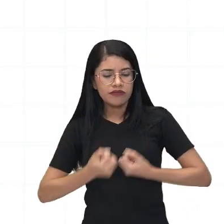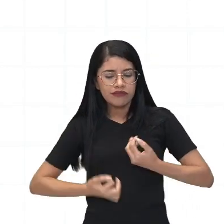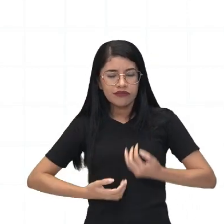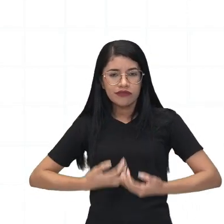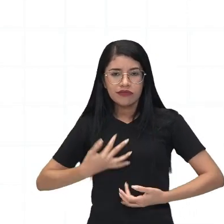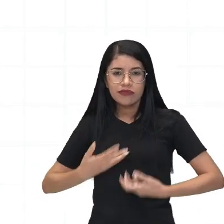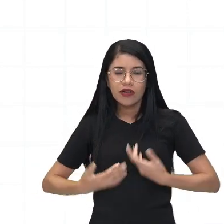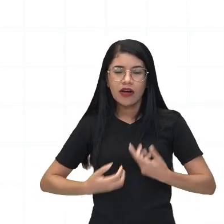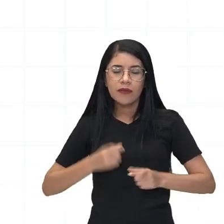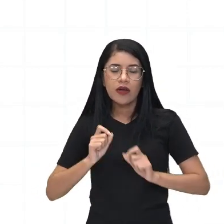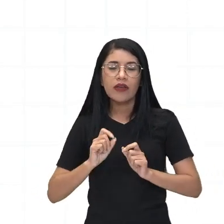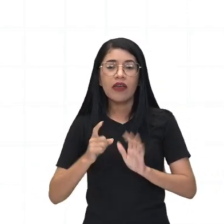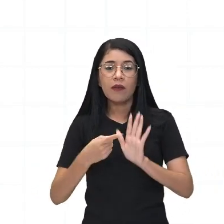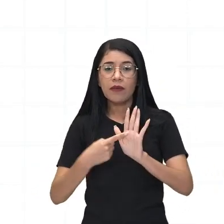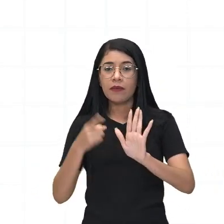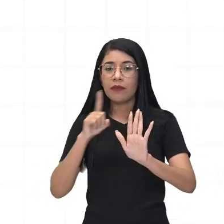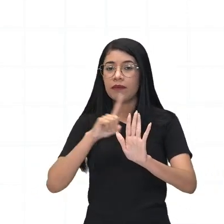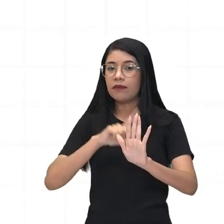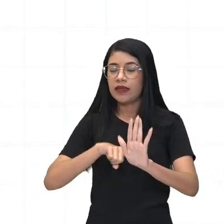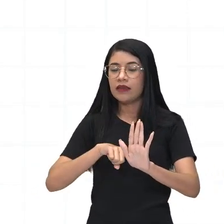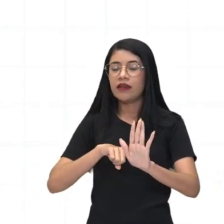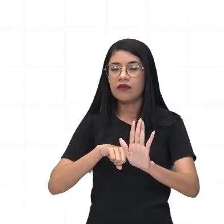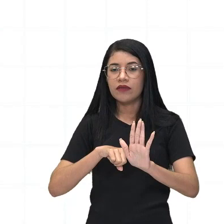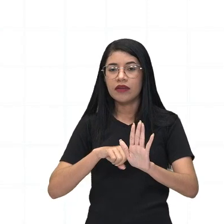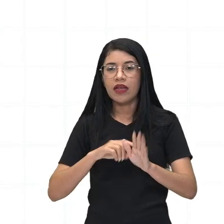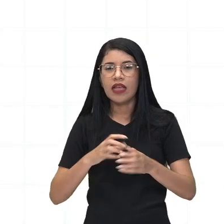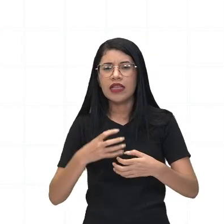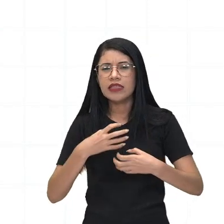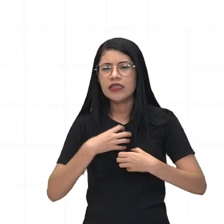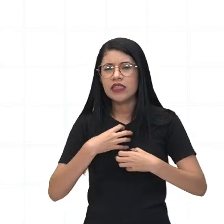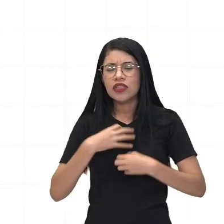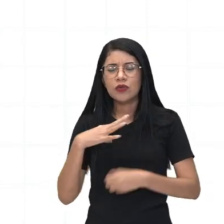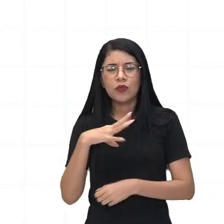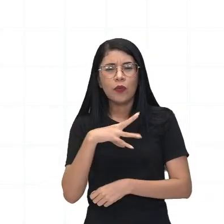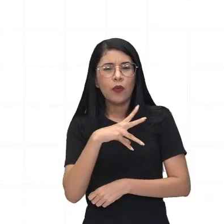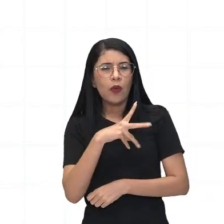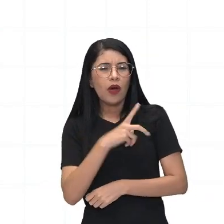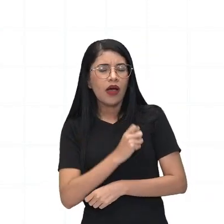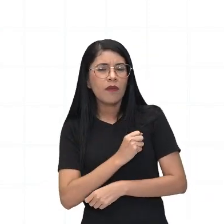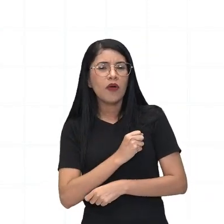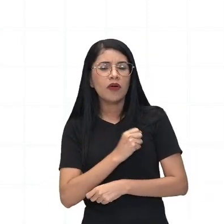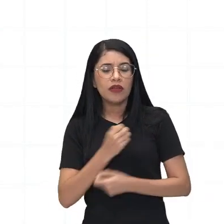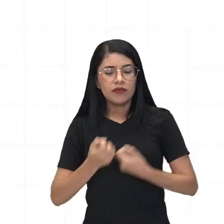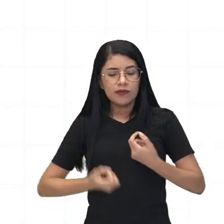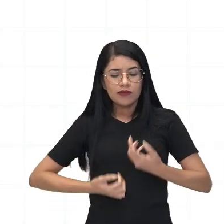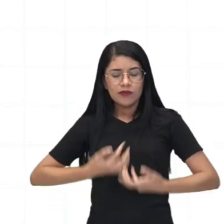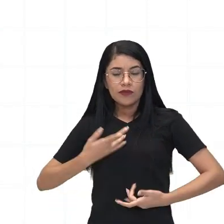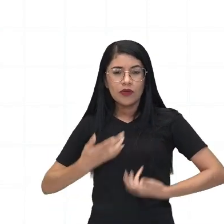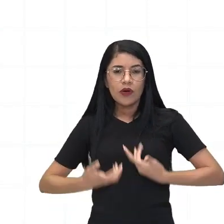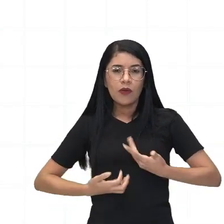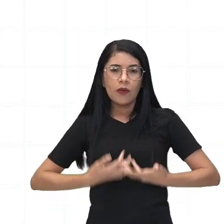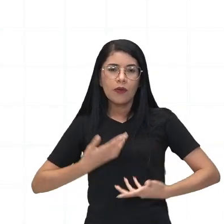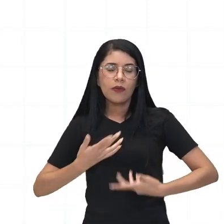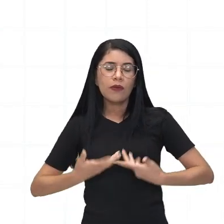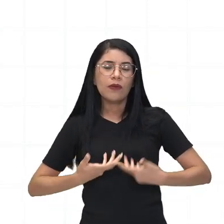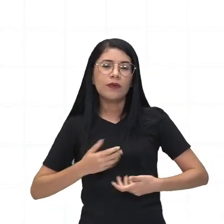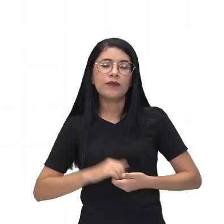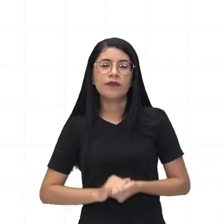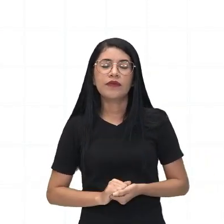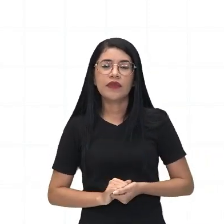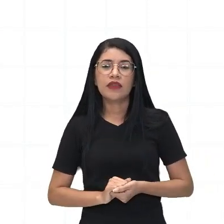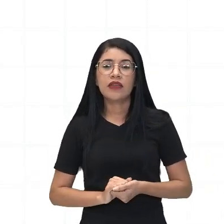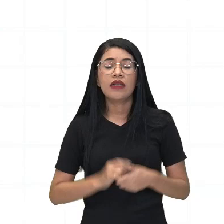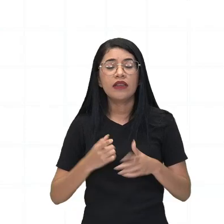estou construindo uma metáfora, eu estou aproximando o sentimento amoroso da chama, né, do fogo. E aí eu